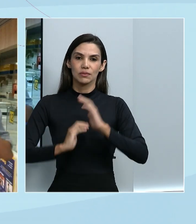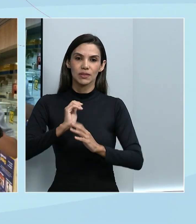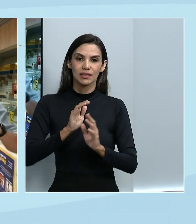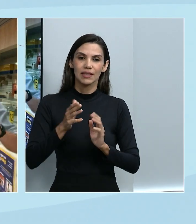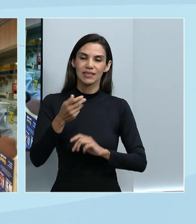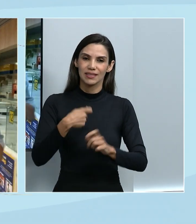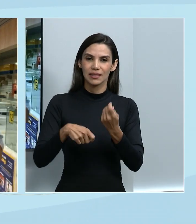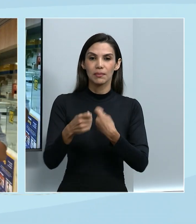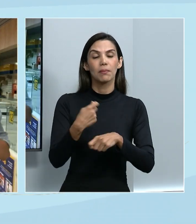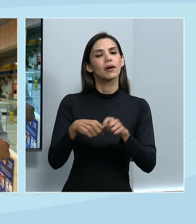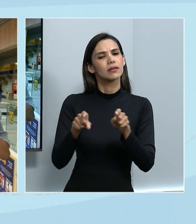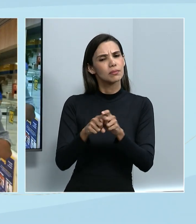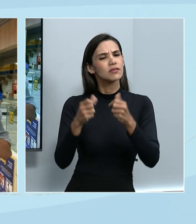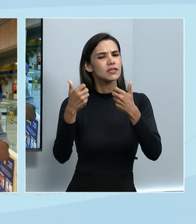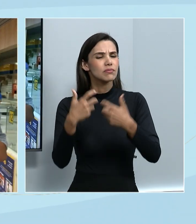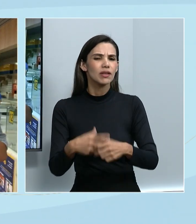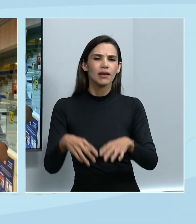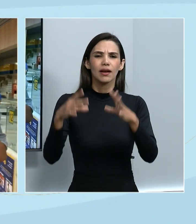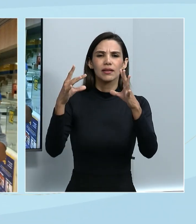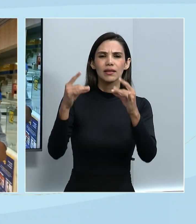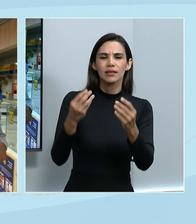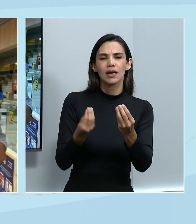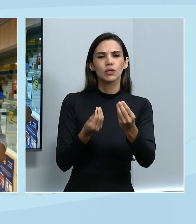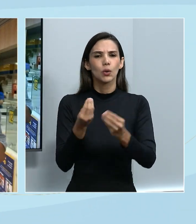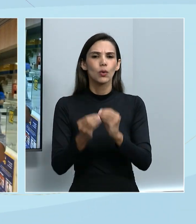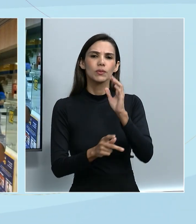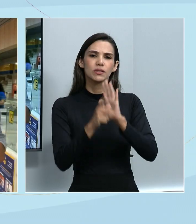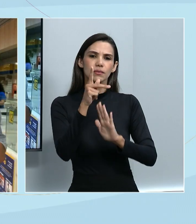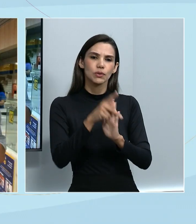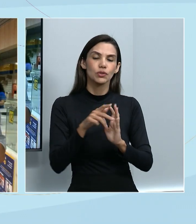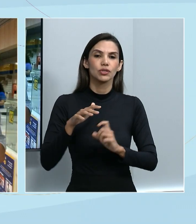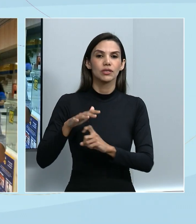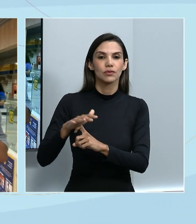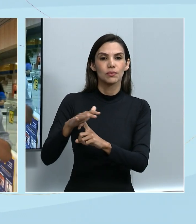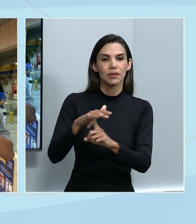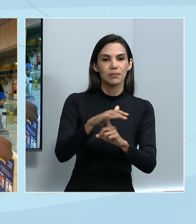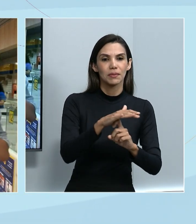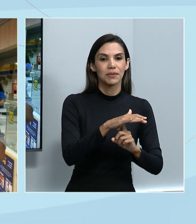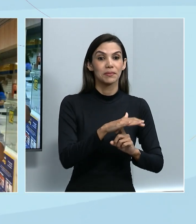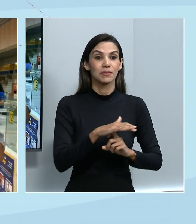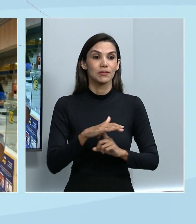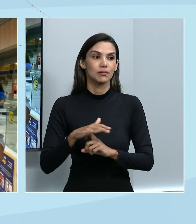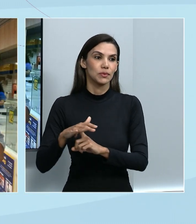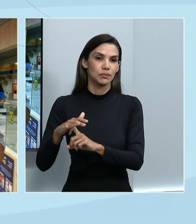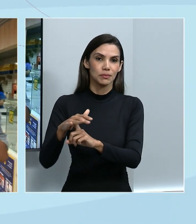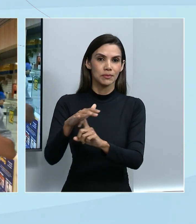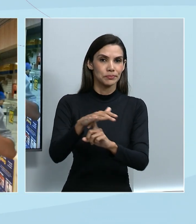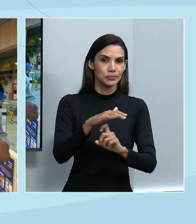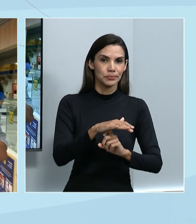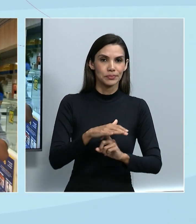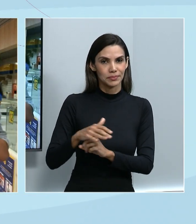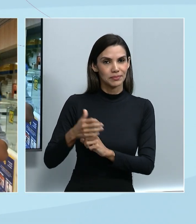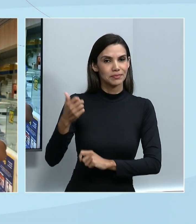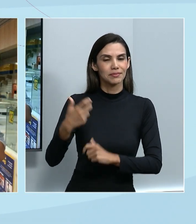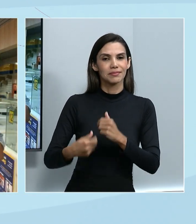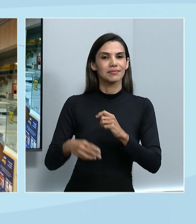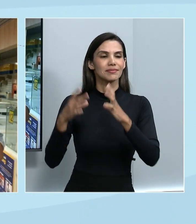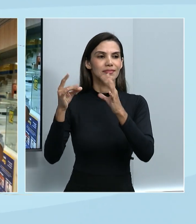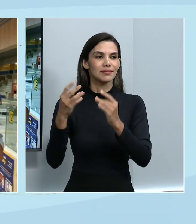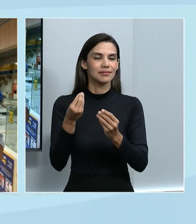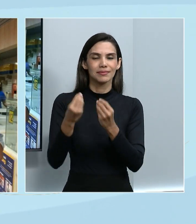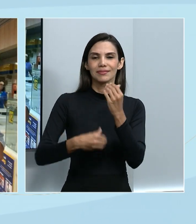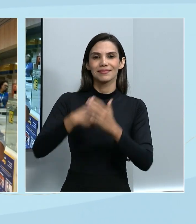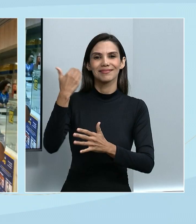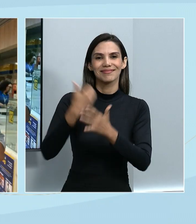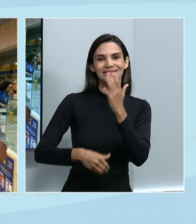vai falar também sobre esse feirão, né? Vai ajudar a gente, na verdade, Chiassuto, ela que é especialista financeira e vai falar sobre todos esses descontos, os